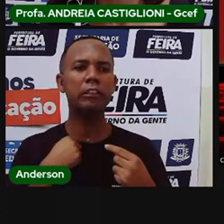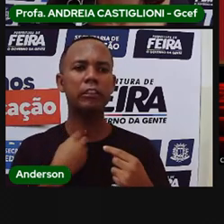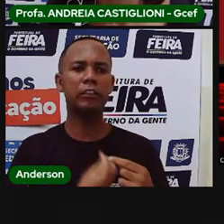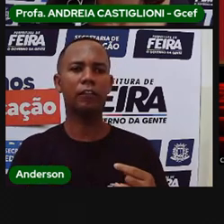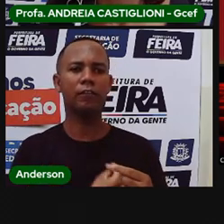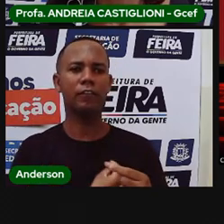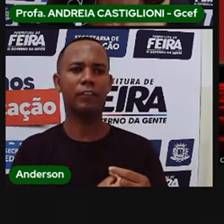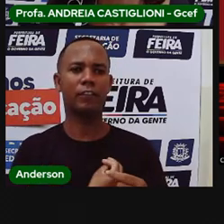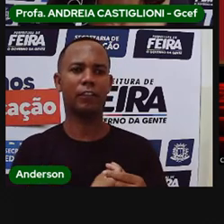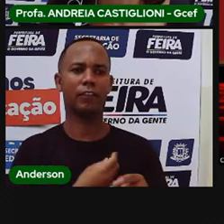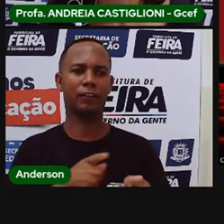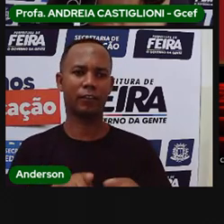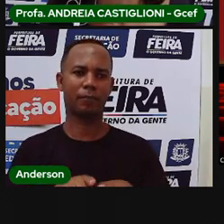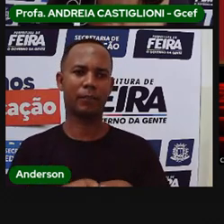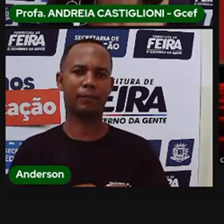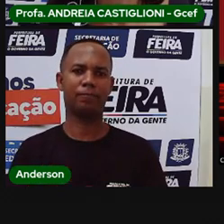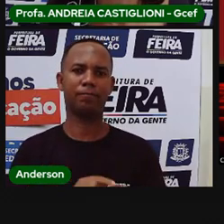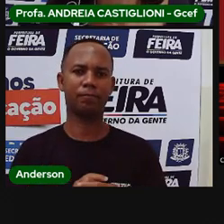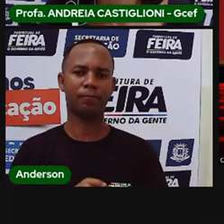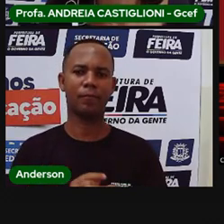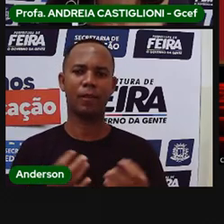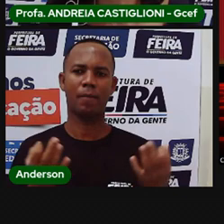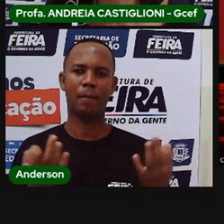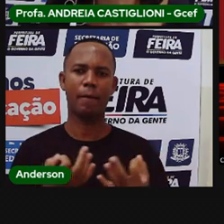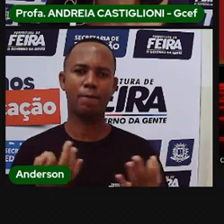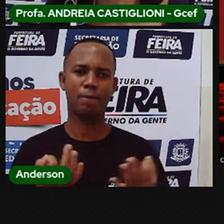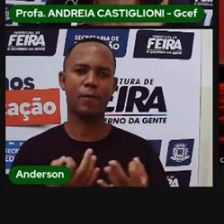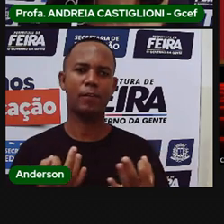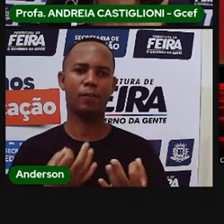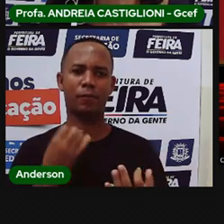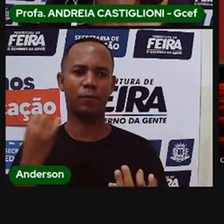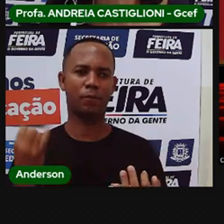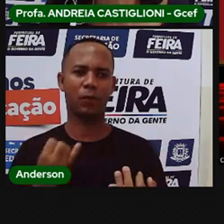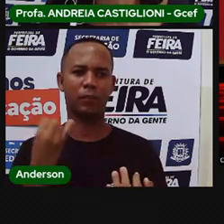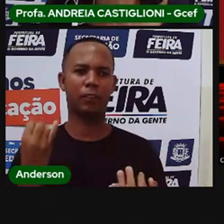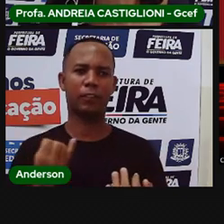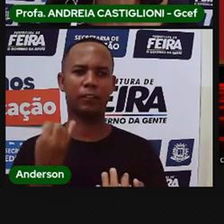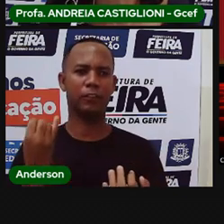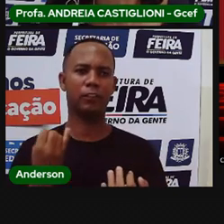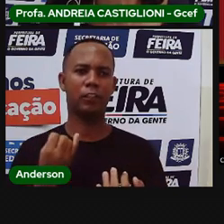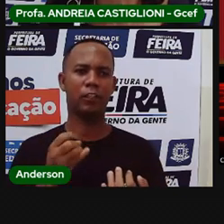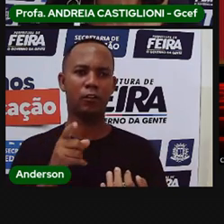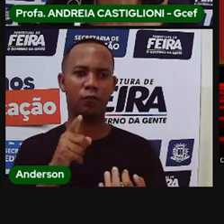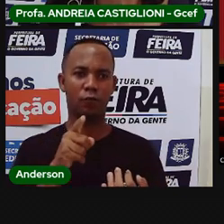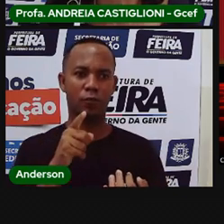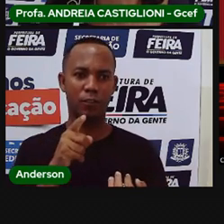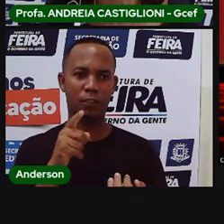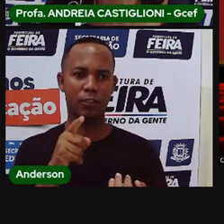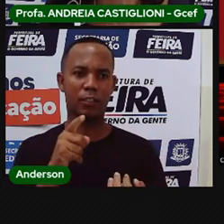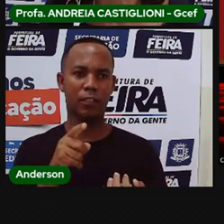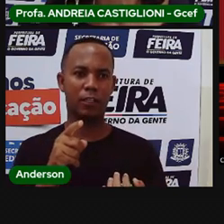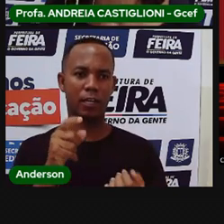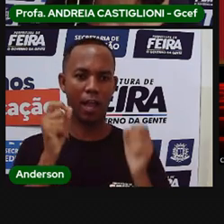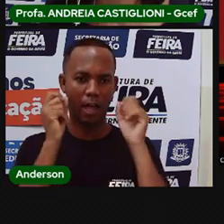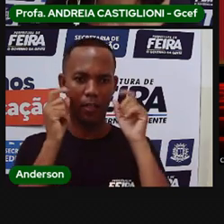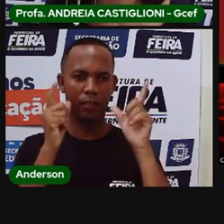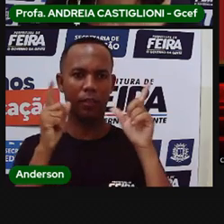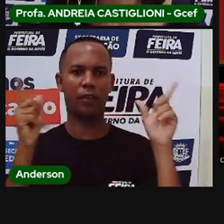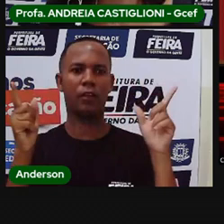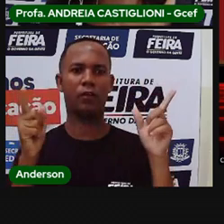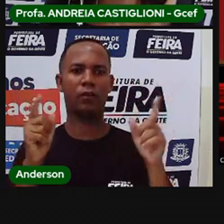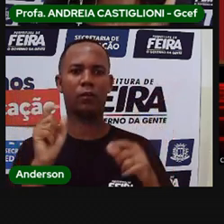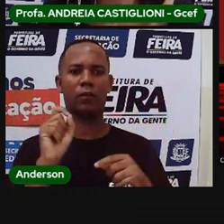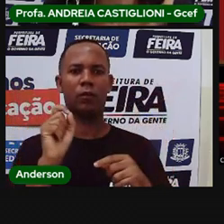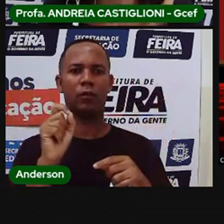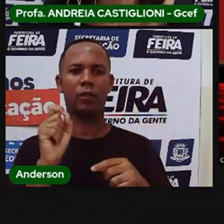bom? Perfeito, Marília. Então, e algo que também é muito importante, gente, vocês estarem atentos, é você